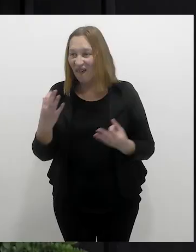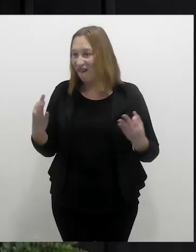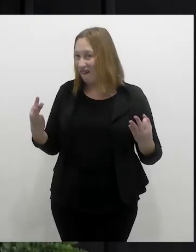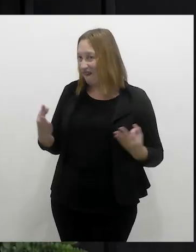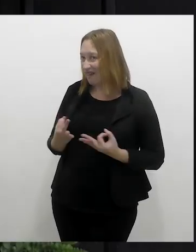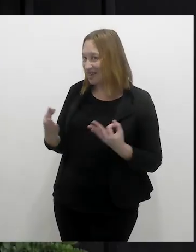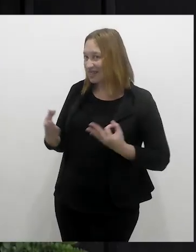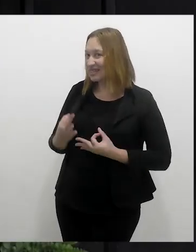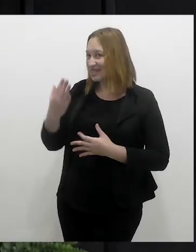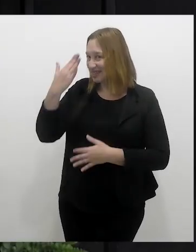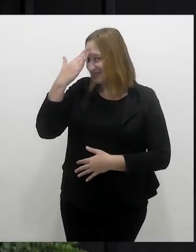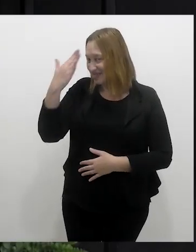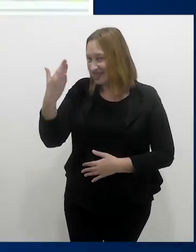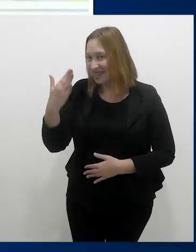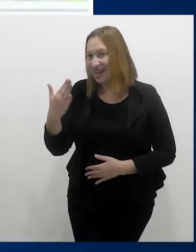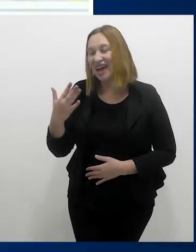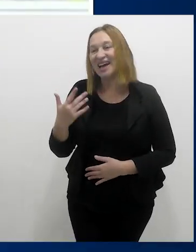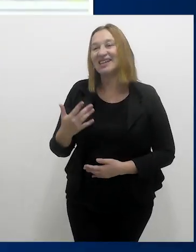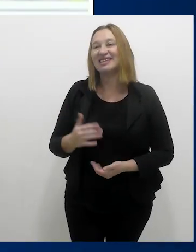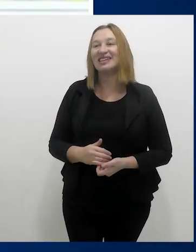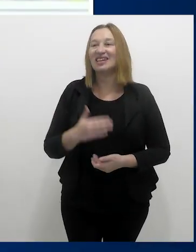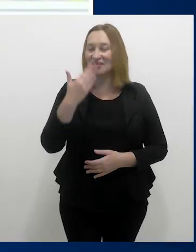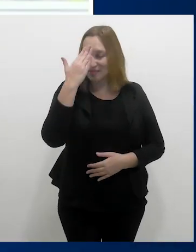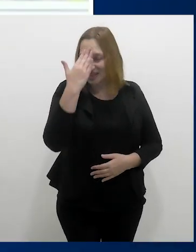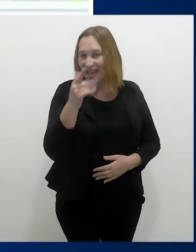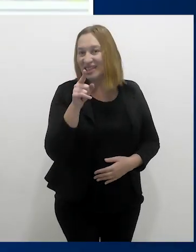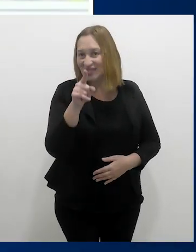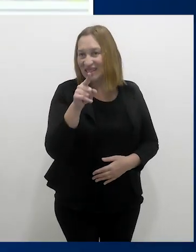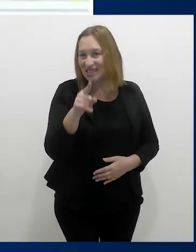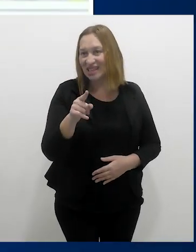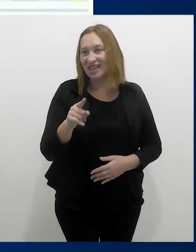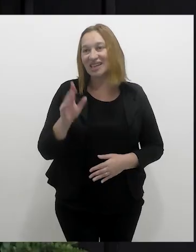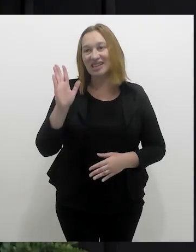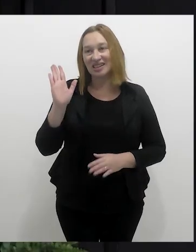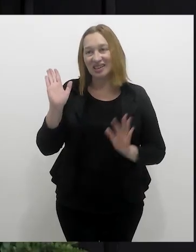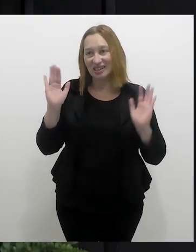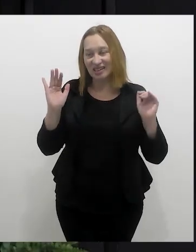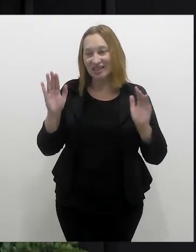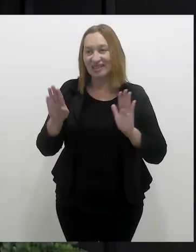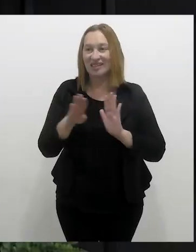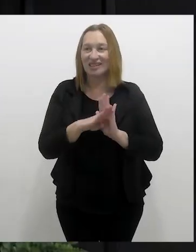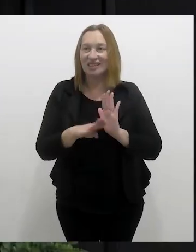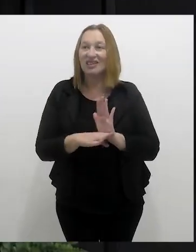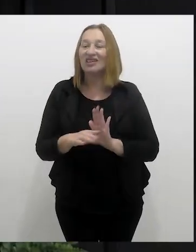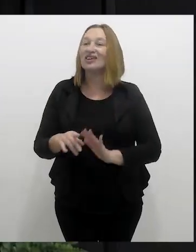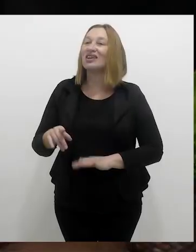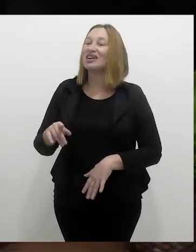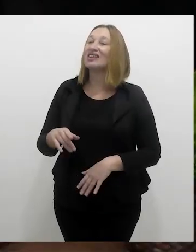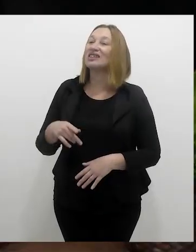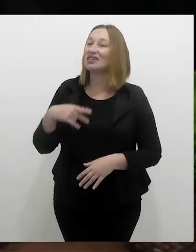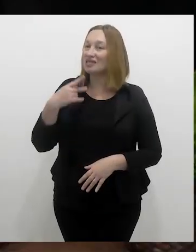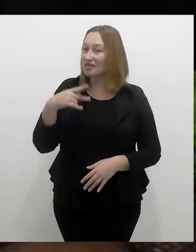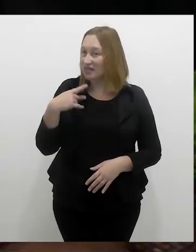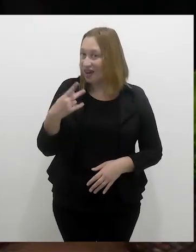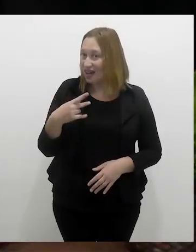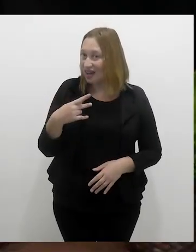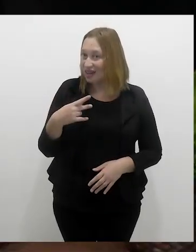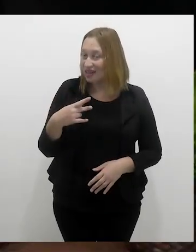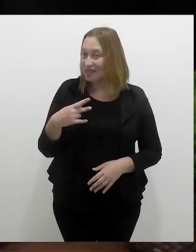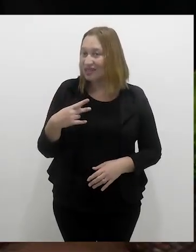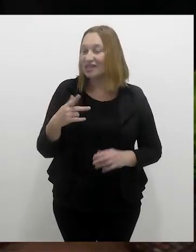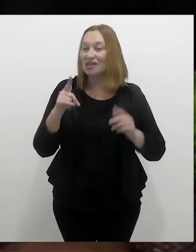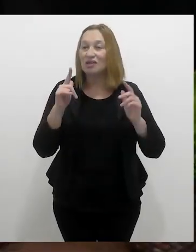bom? Tá ótimo, muito obrigada, viu? Muito obrigada a você e até o próximo programa. E faço